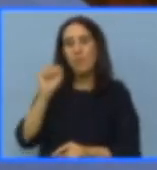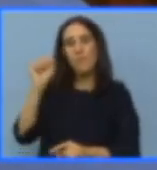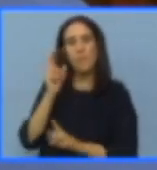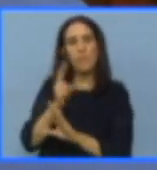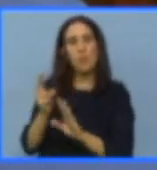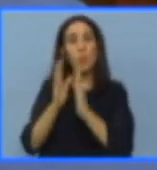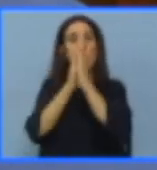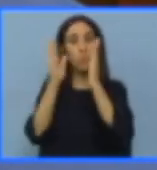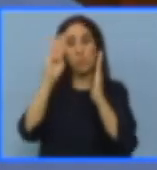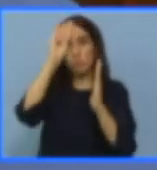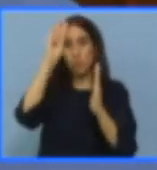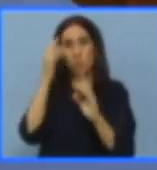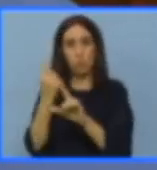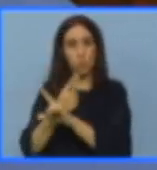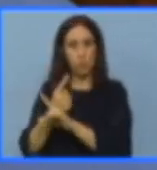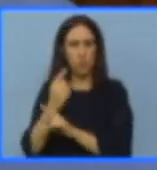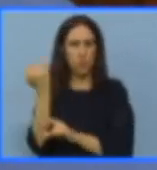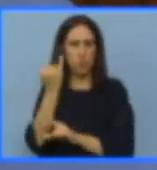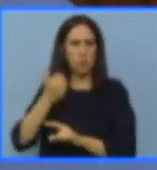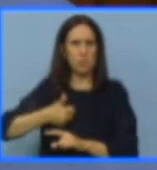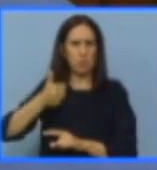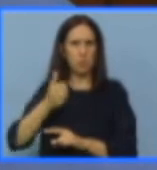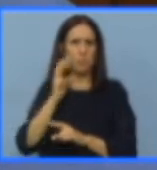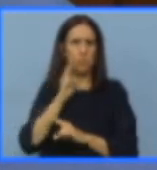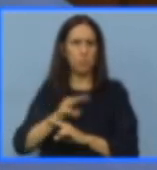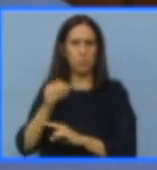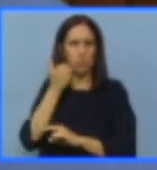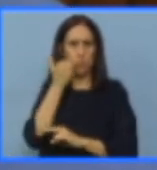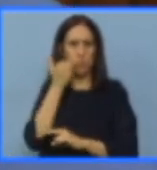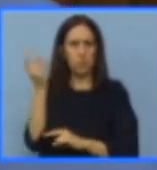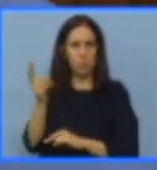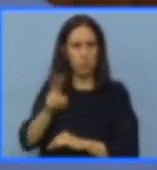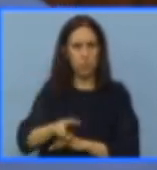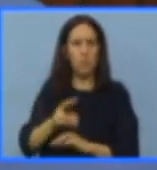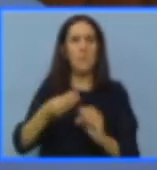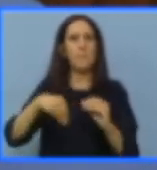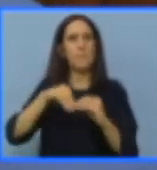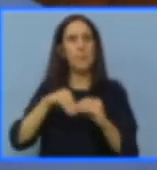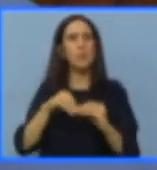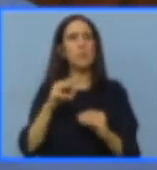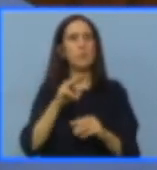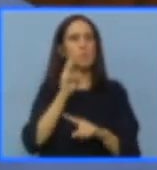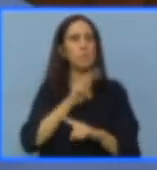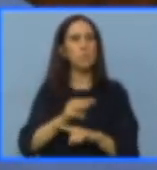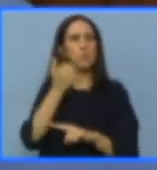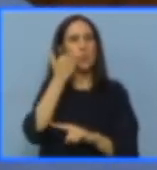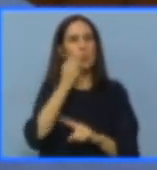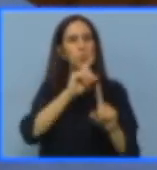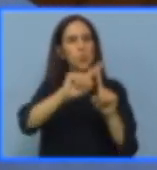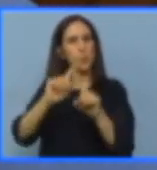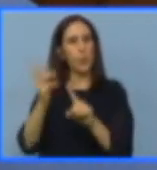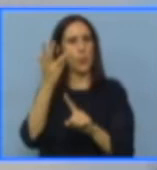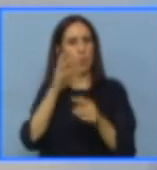Biblioteca Apostólica e de outros institutos, mas essencialmente dos museus, mas também de outros museus prestigiosos que colaboraram, como a